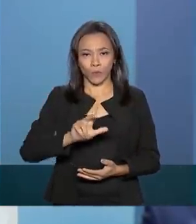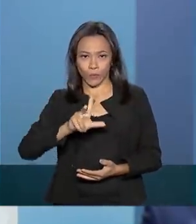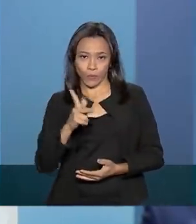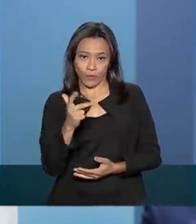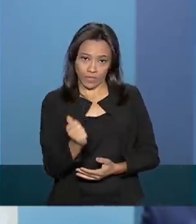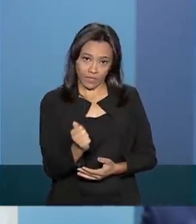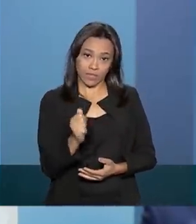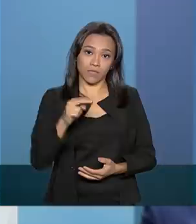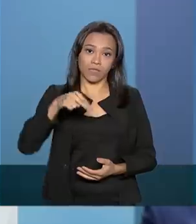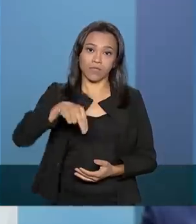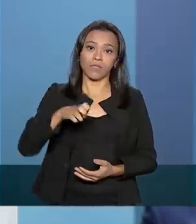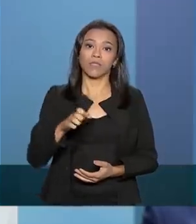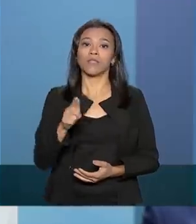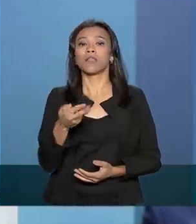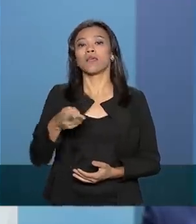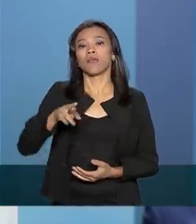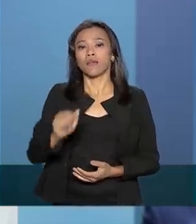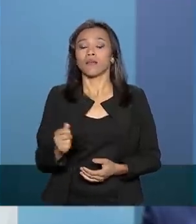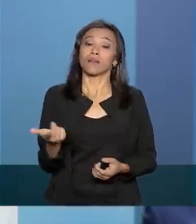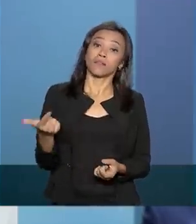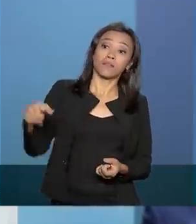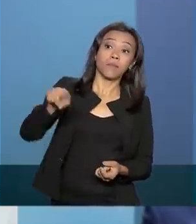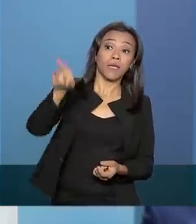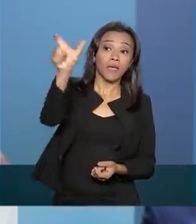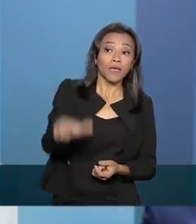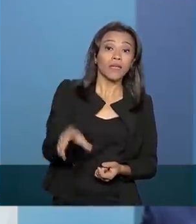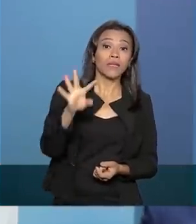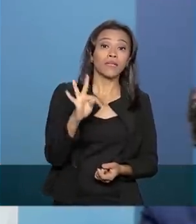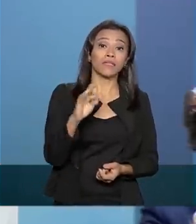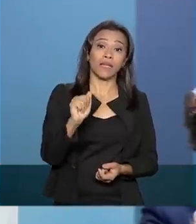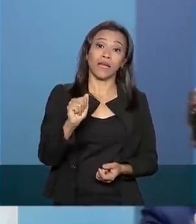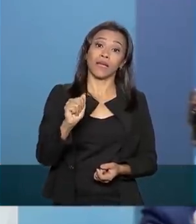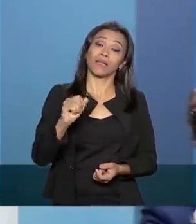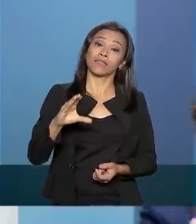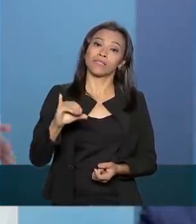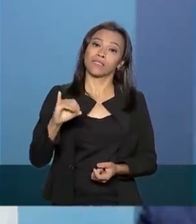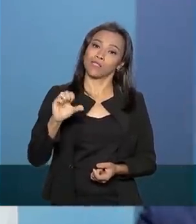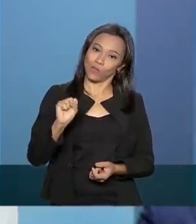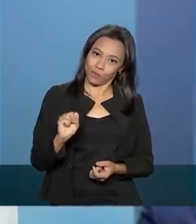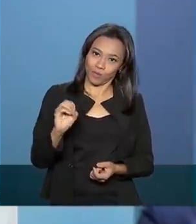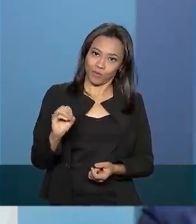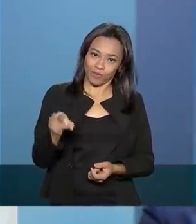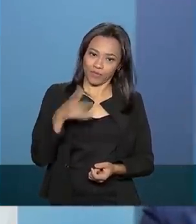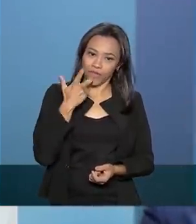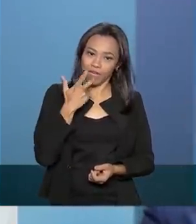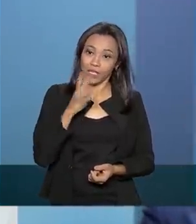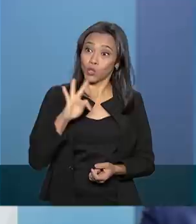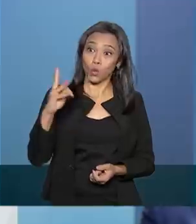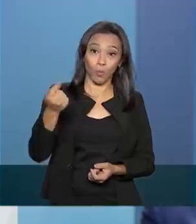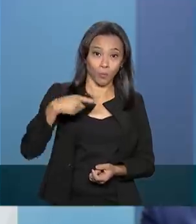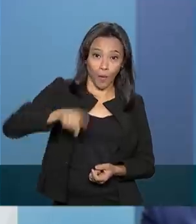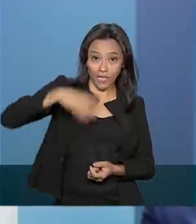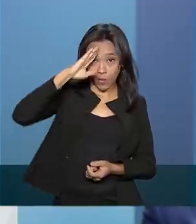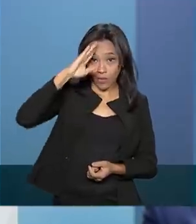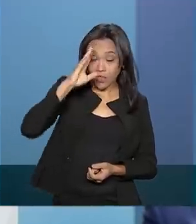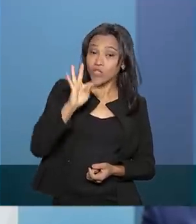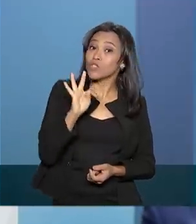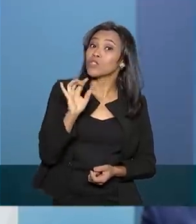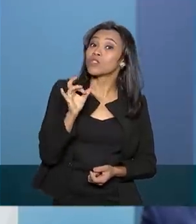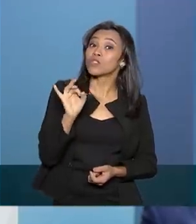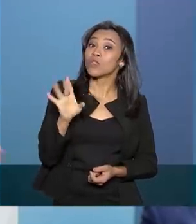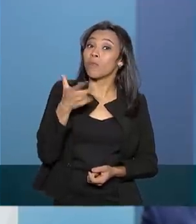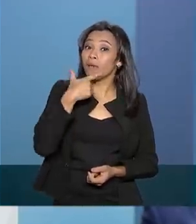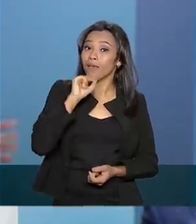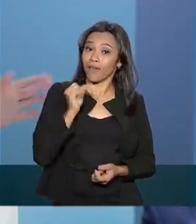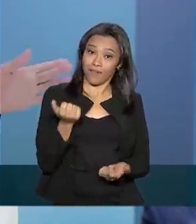O nosso ministro da Infraestrutura, Tarcísio, há pouco disse que todo mundo é soldado. Só para quem está na reserva. Tá